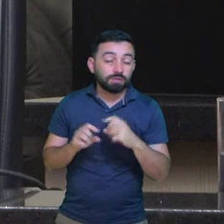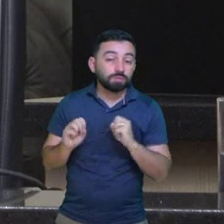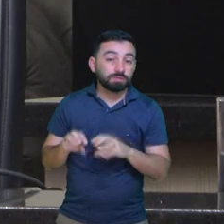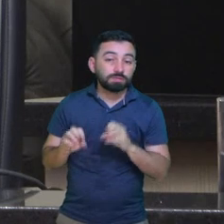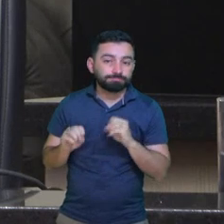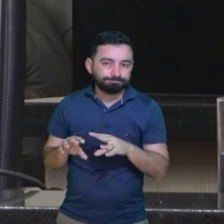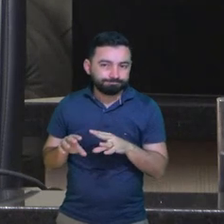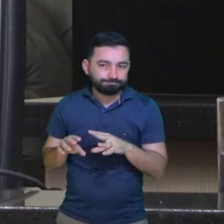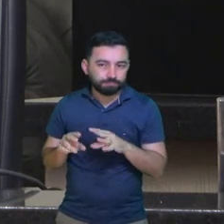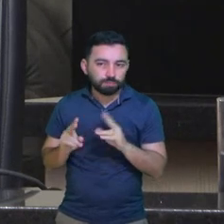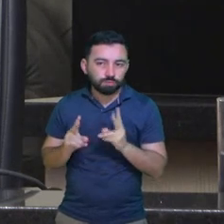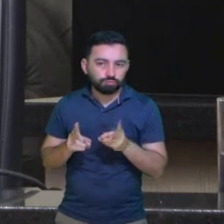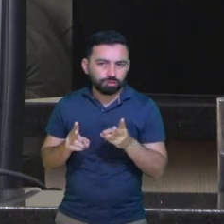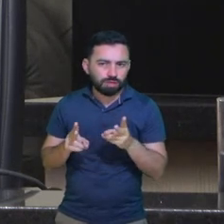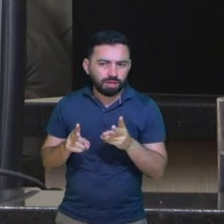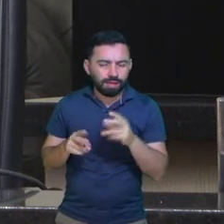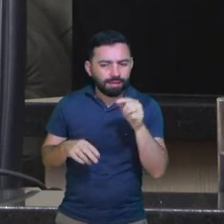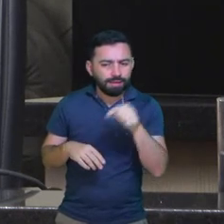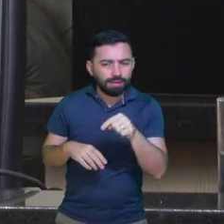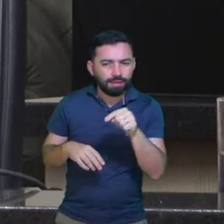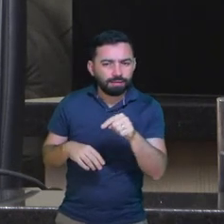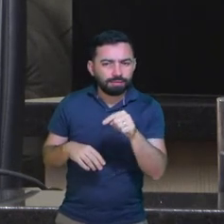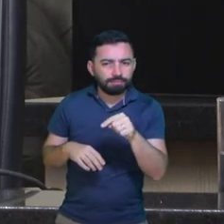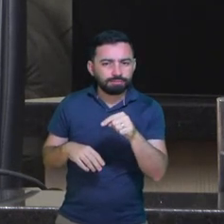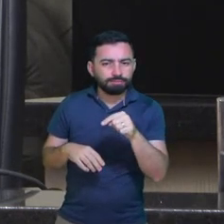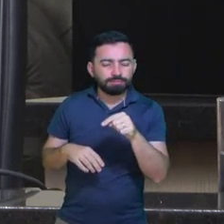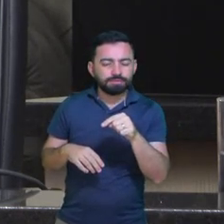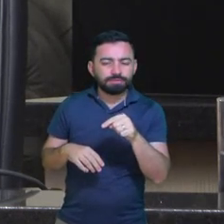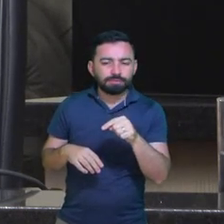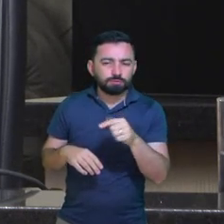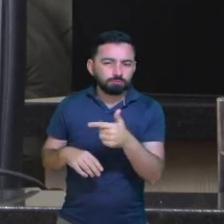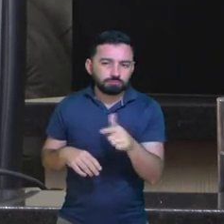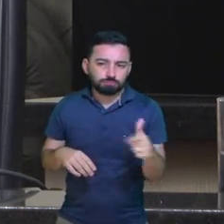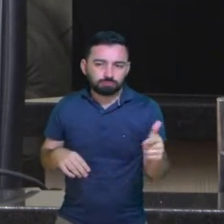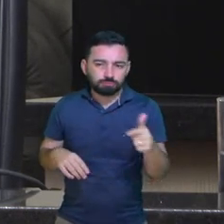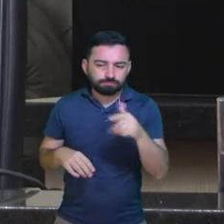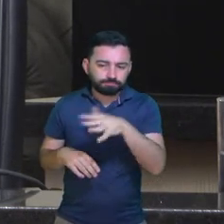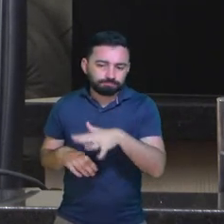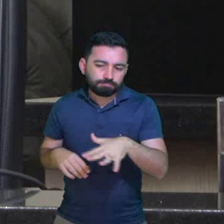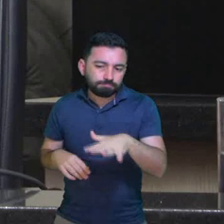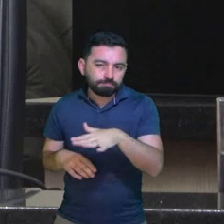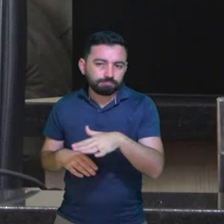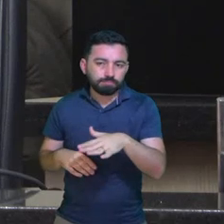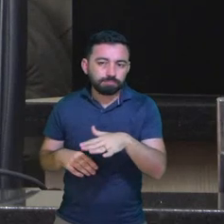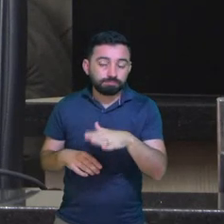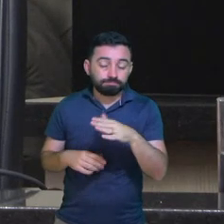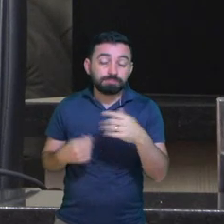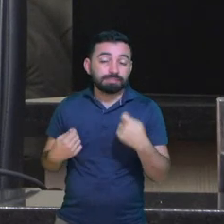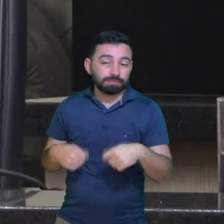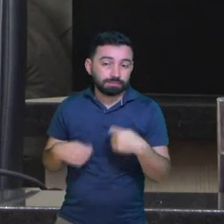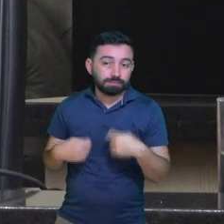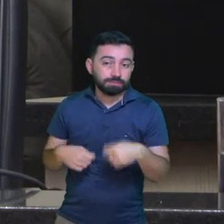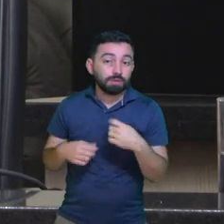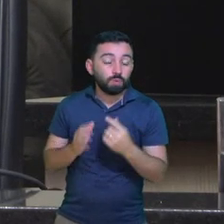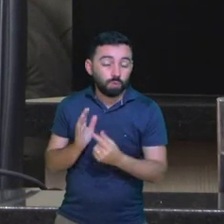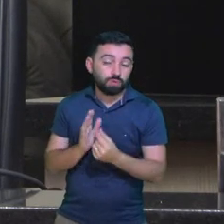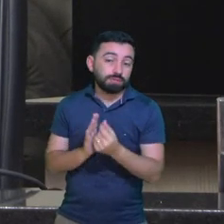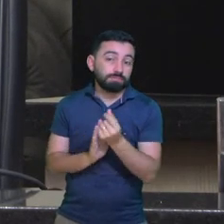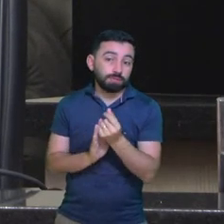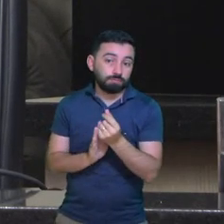ainda não ocupa né o espaço que precisaria né pro pro orçamento